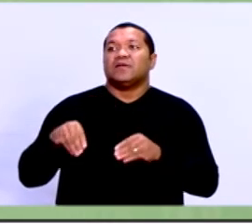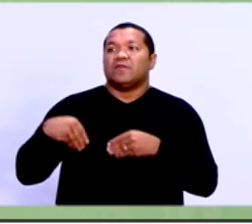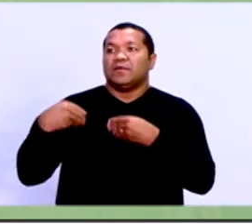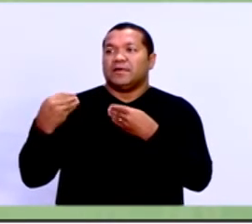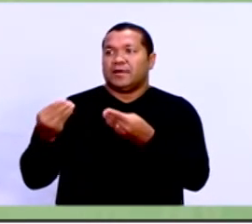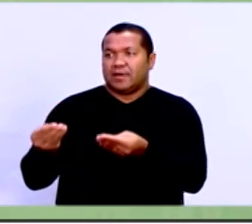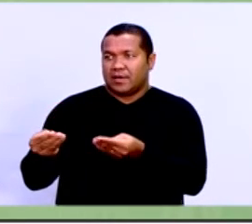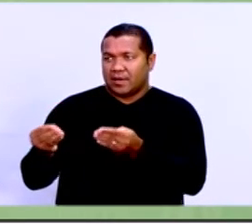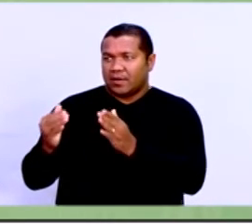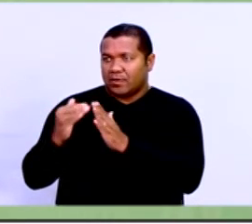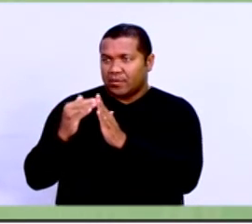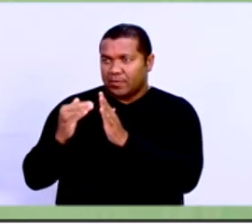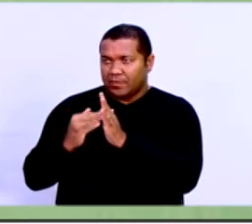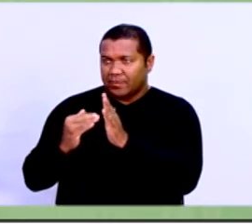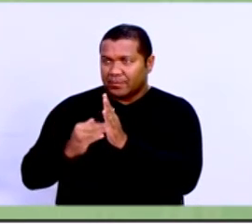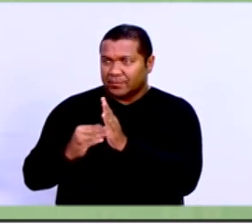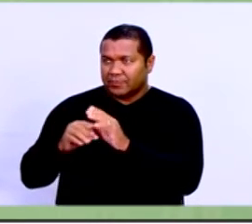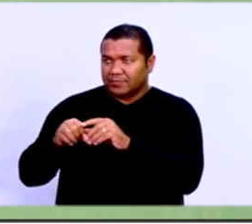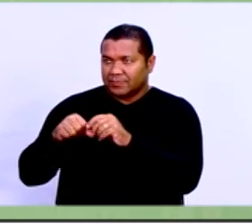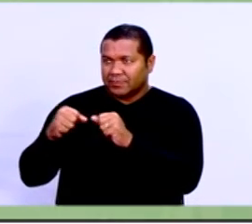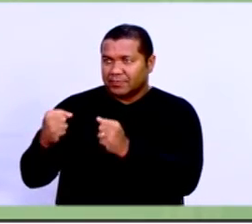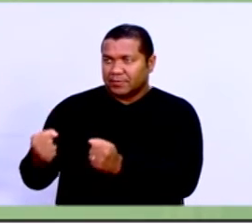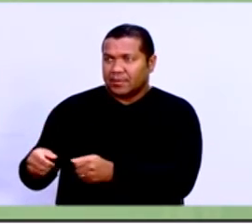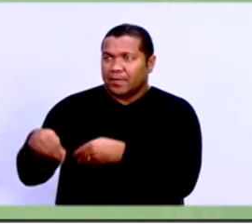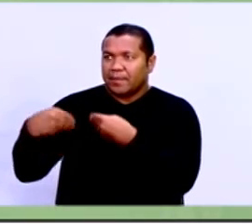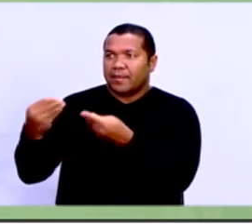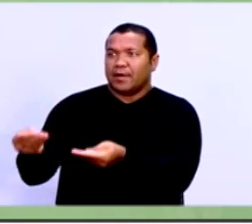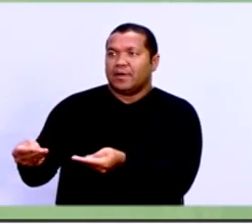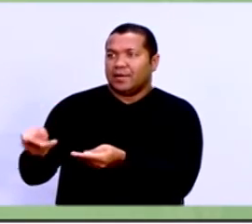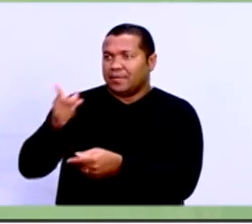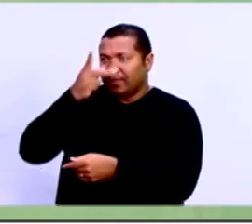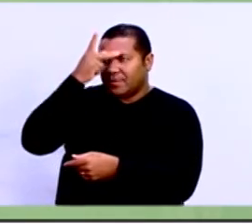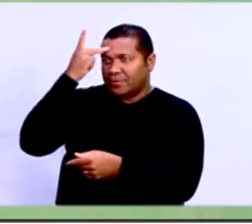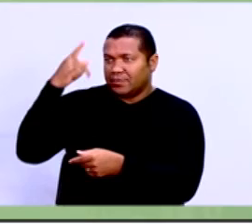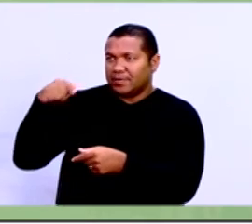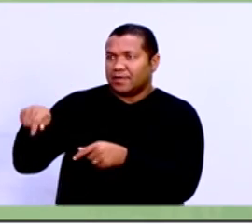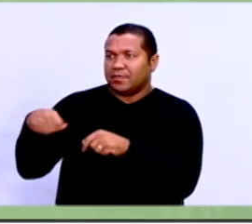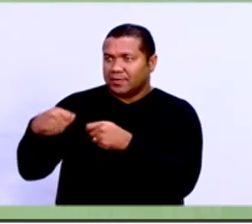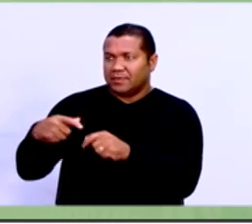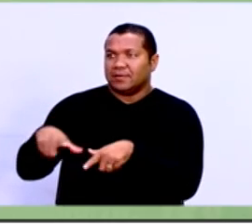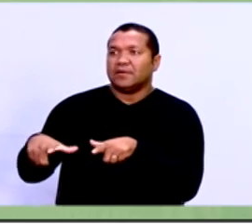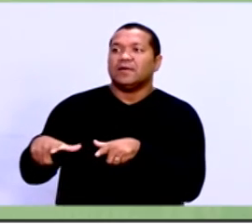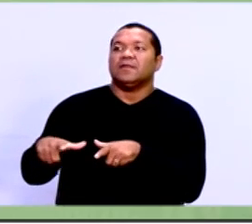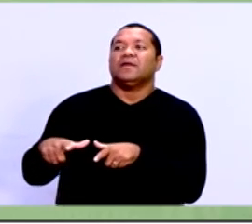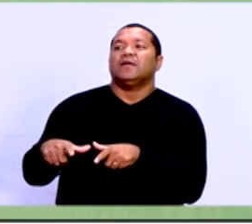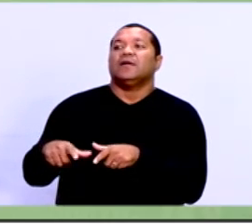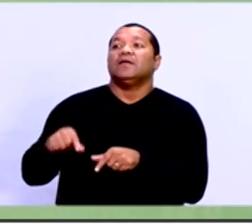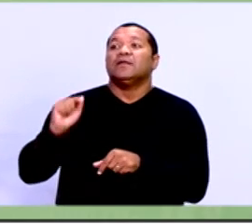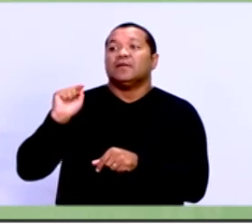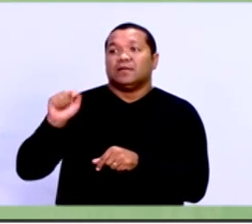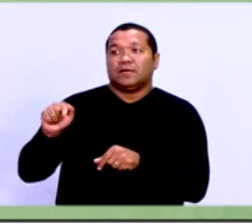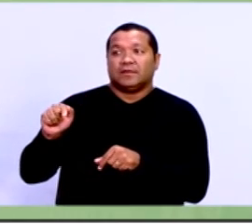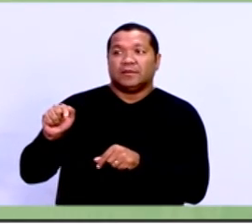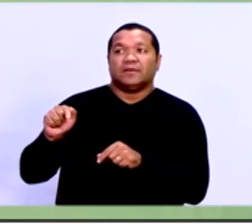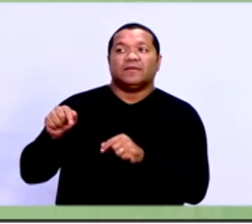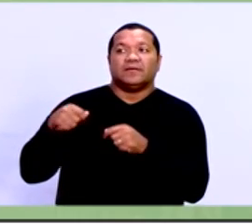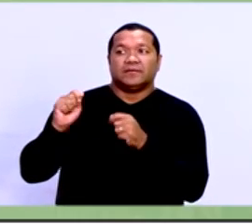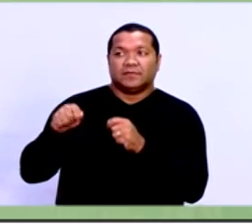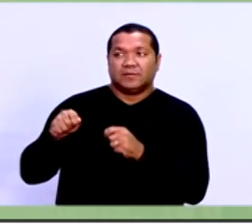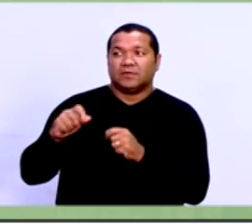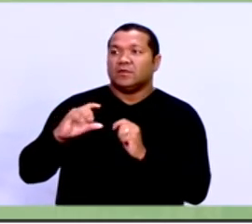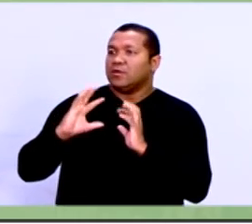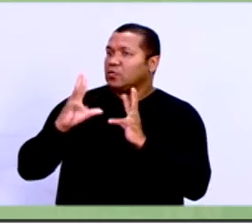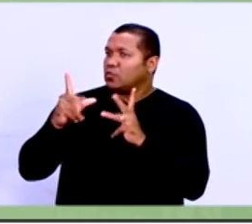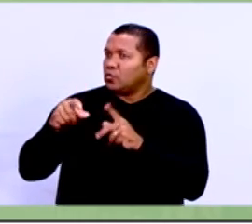efetivamente o meu sistema para o cliente então essa fase sim eu já tô com tudo